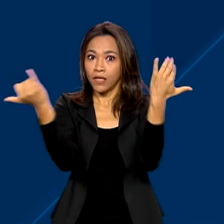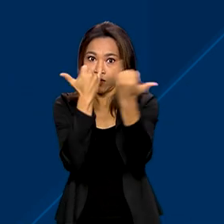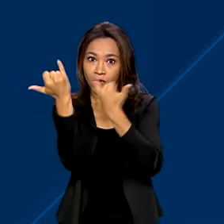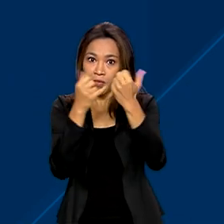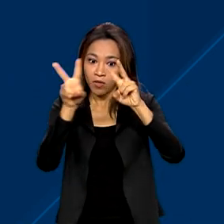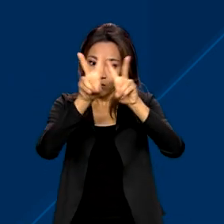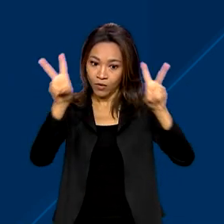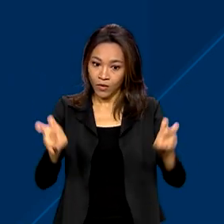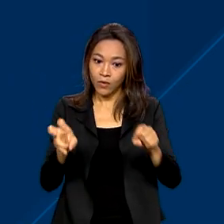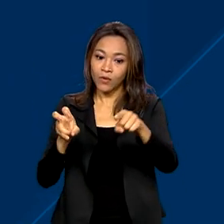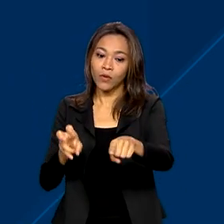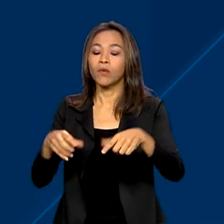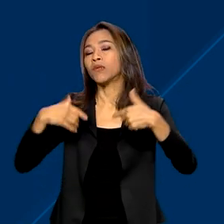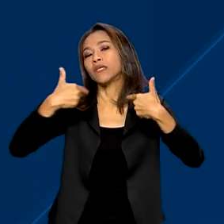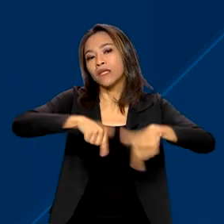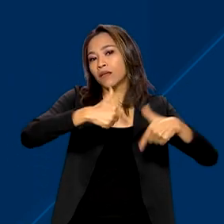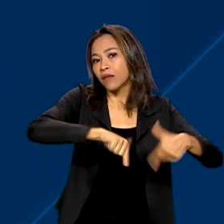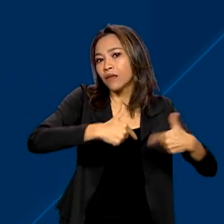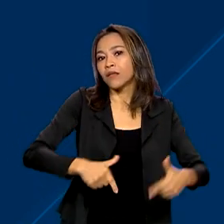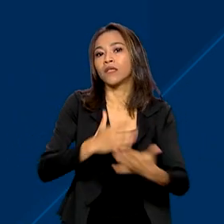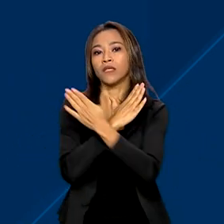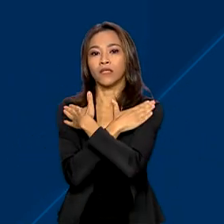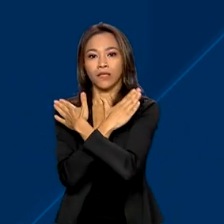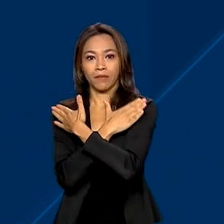cadastro Geral de Empregados e desempregados o CAGED